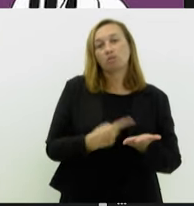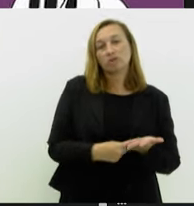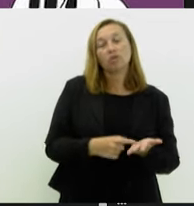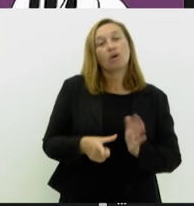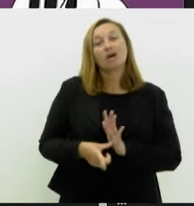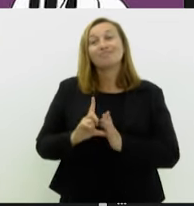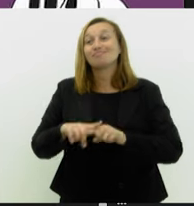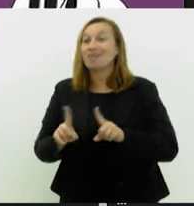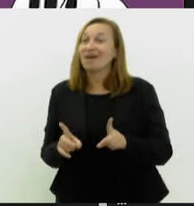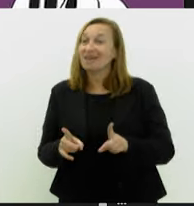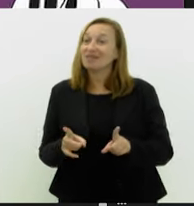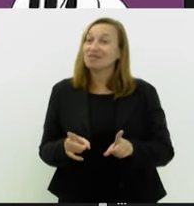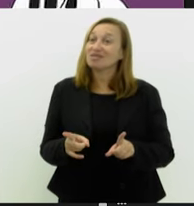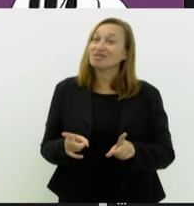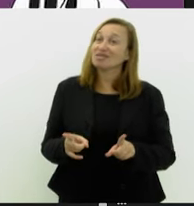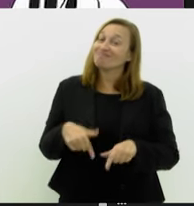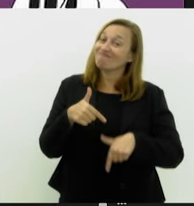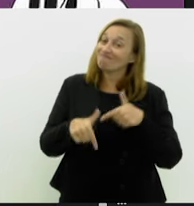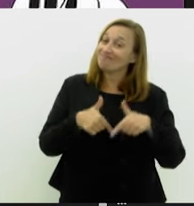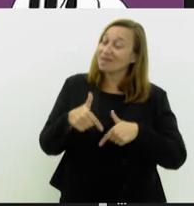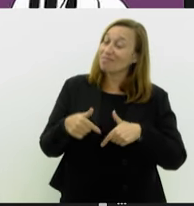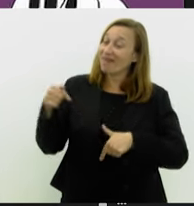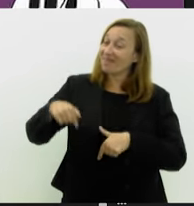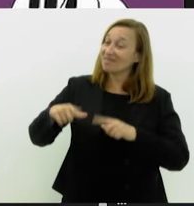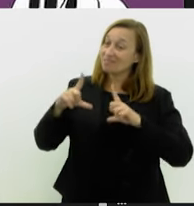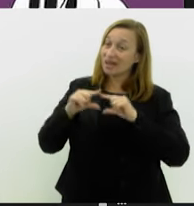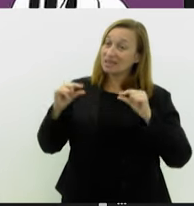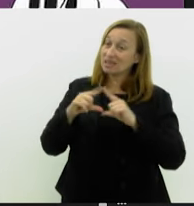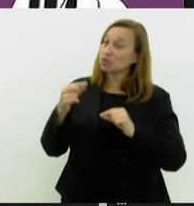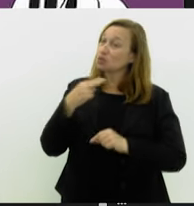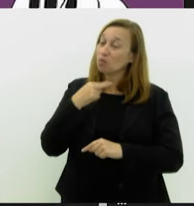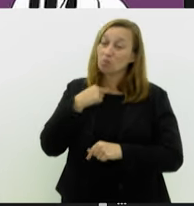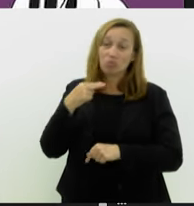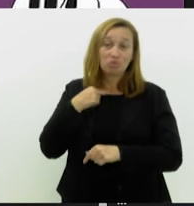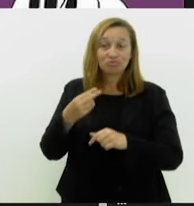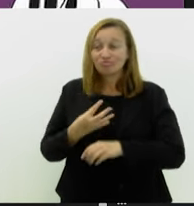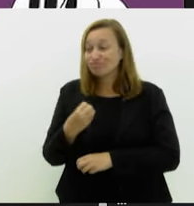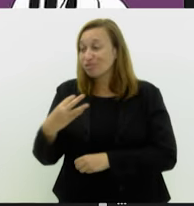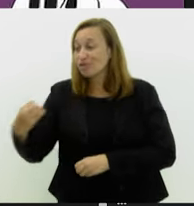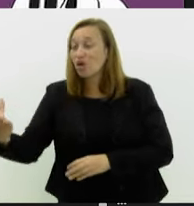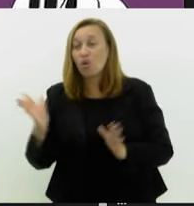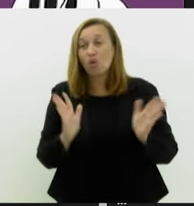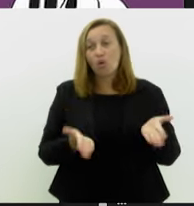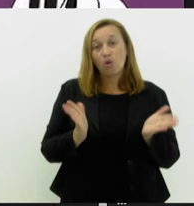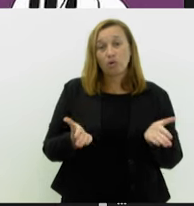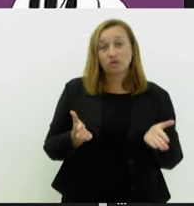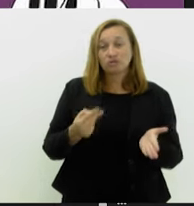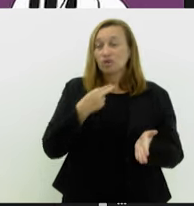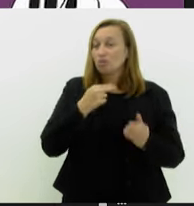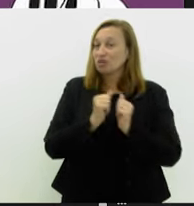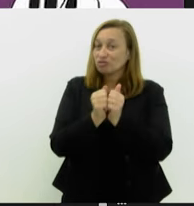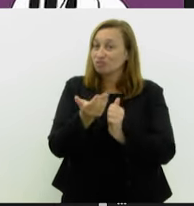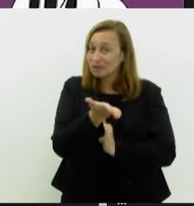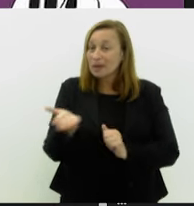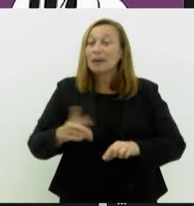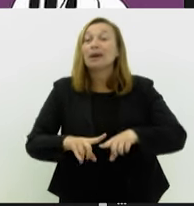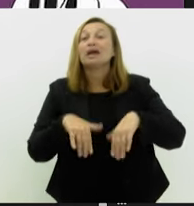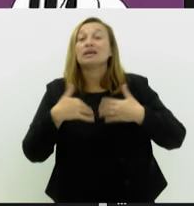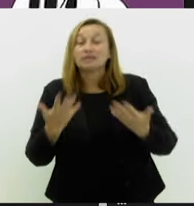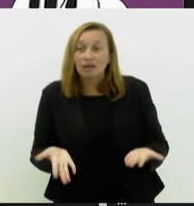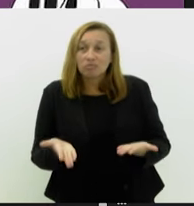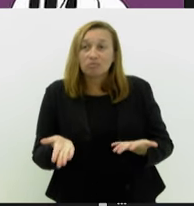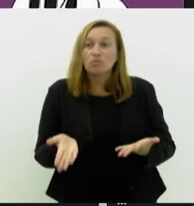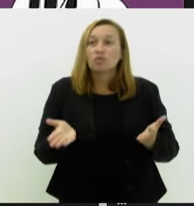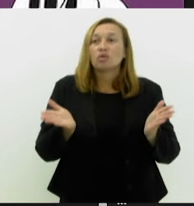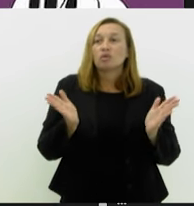mas por obrigações de trabalho aqui em Brasília eu tive que ficar aqui hoje não pude estar aí com vocês então Eh eu não